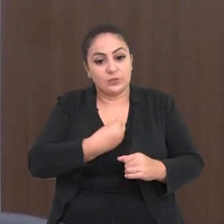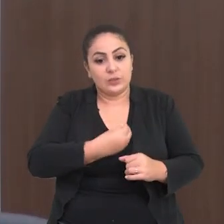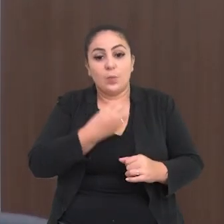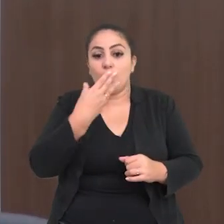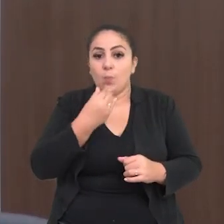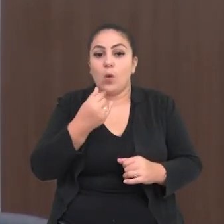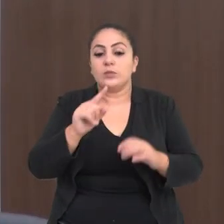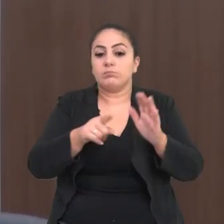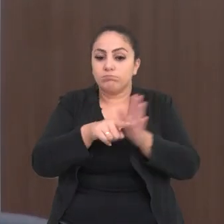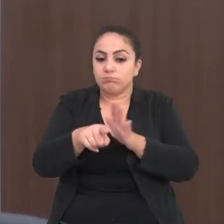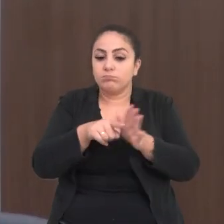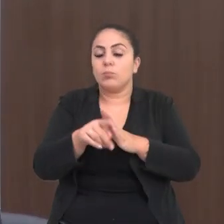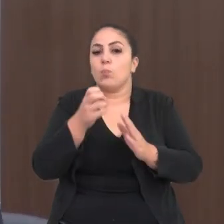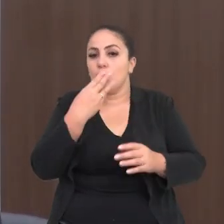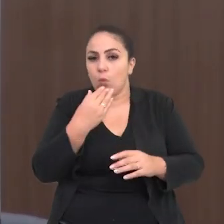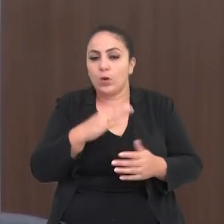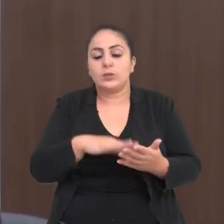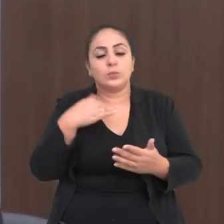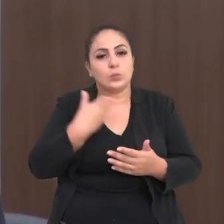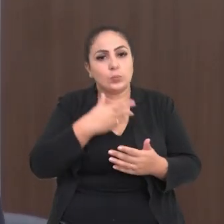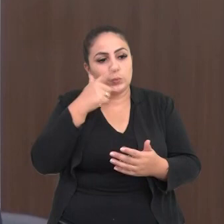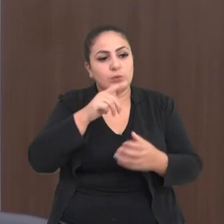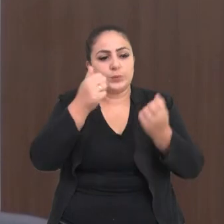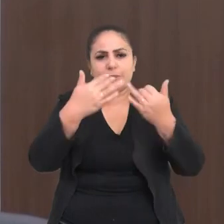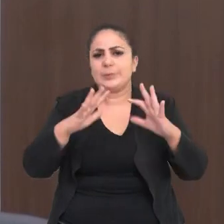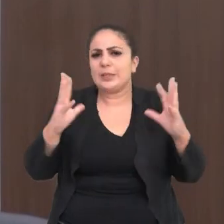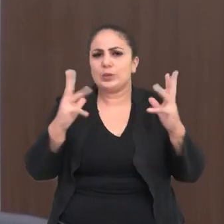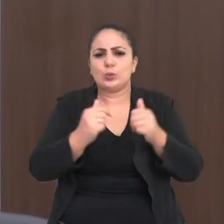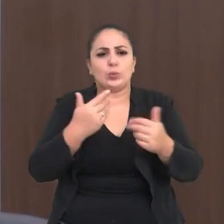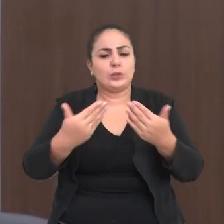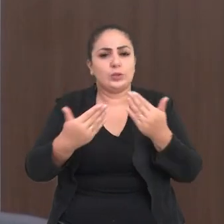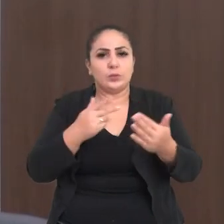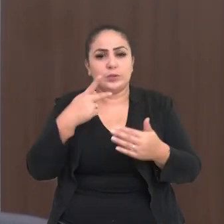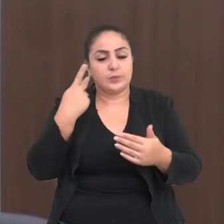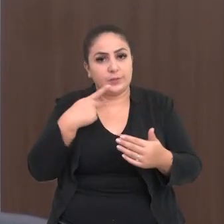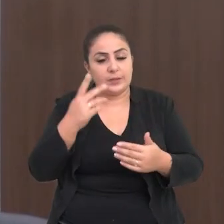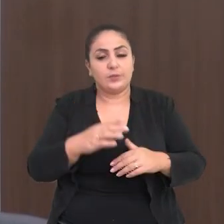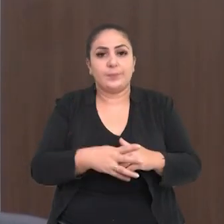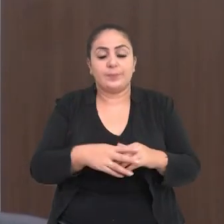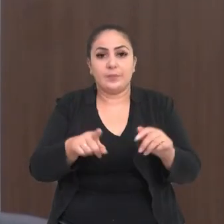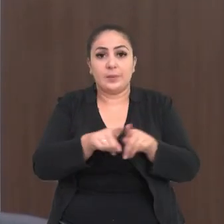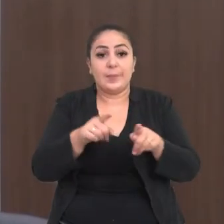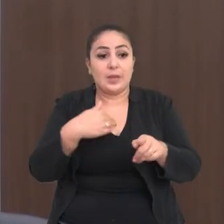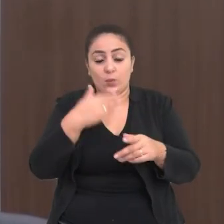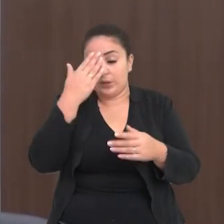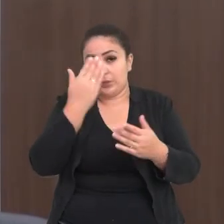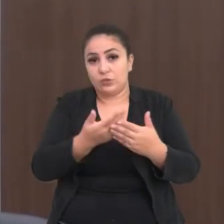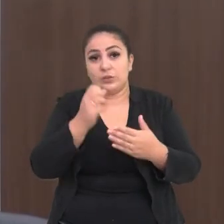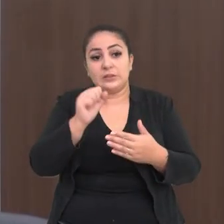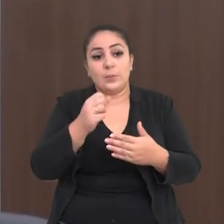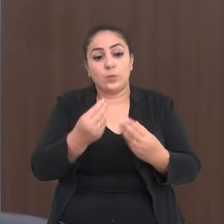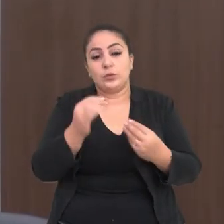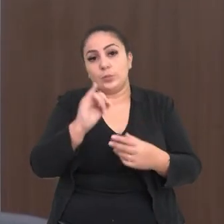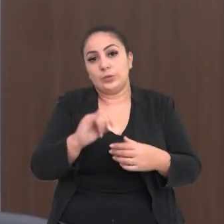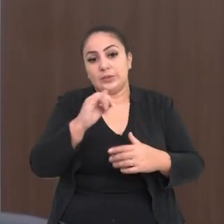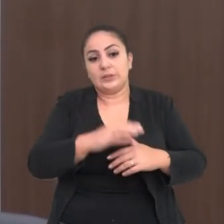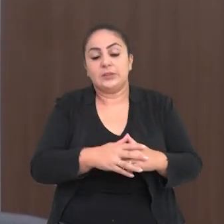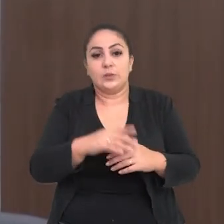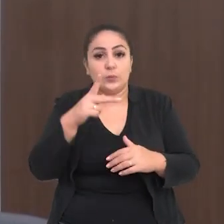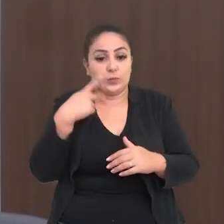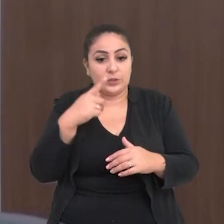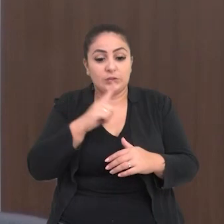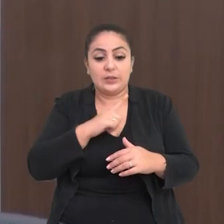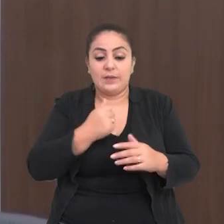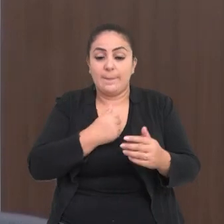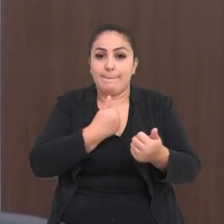aqui boas perguntas, conseguimos esclarecer todas as dúvidas dos vereadores. Eu acredito que isso é muito importante, né?